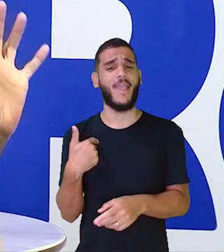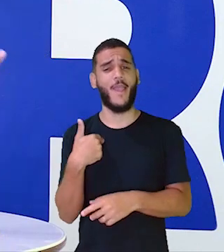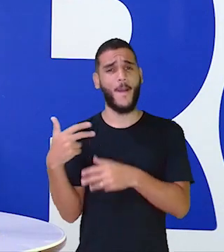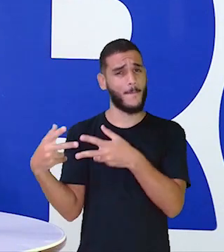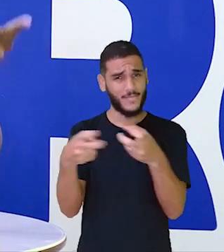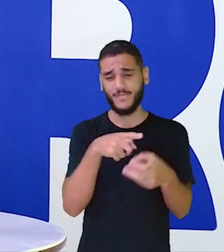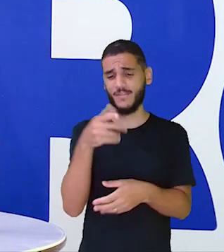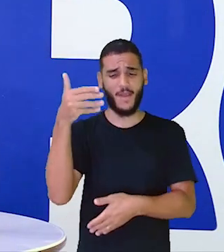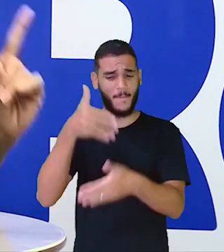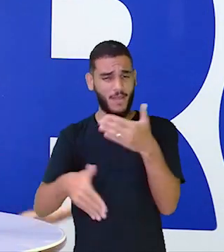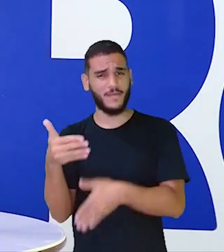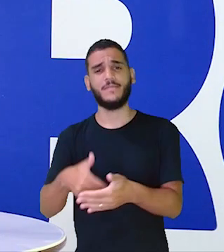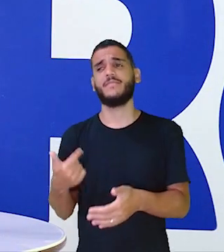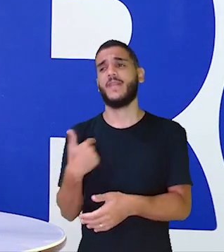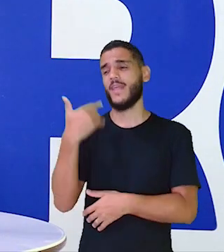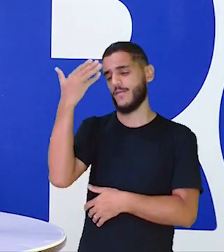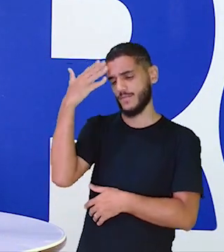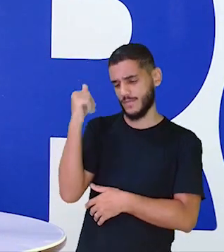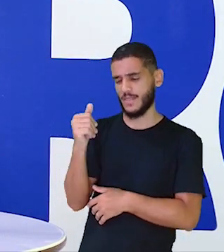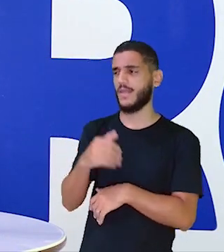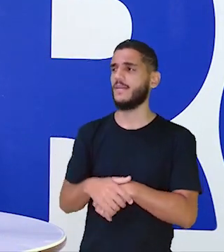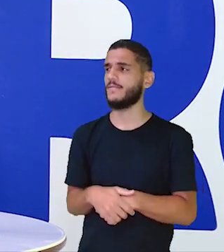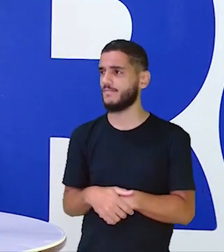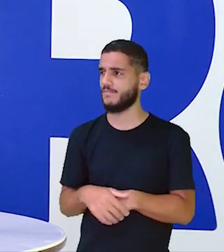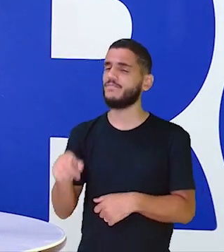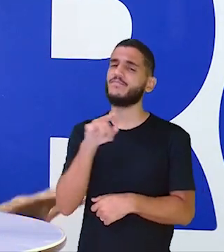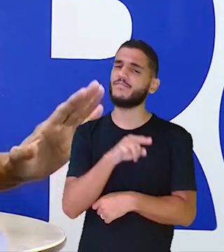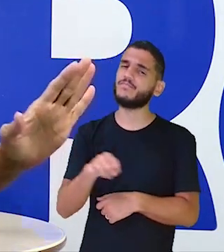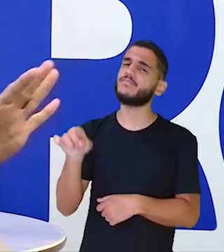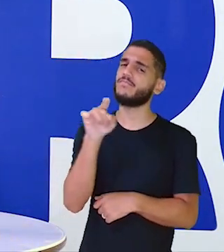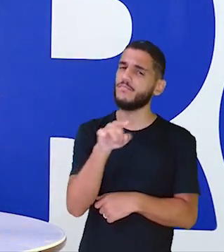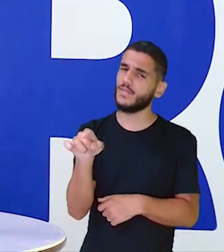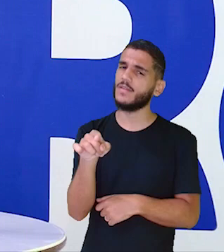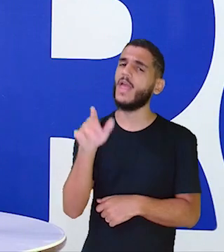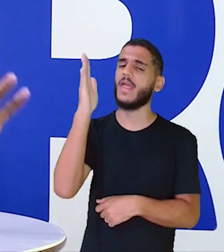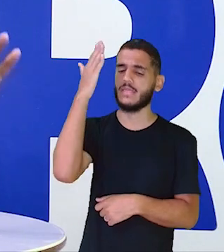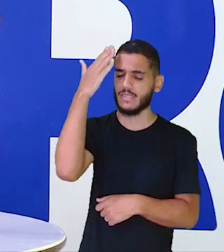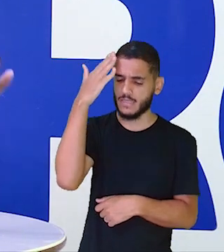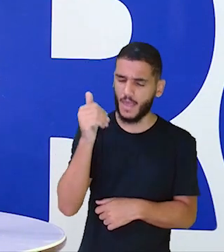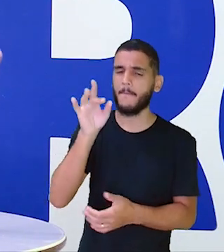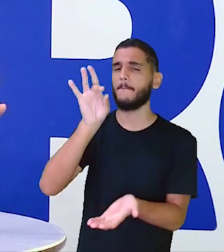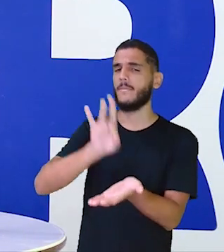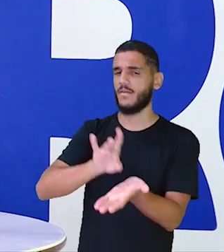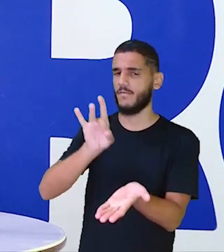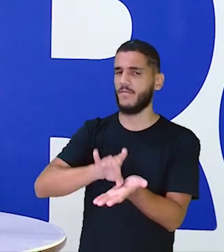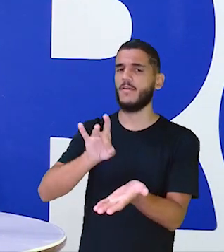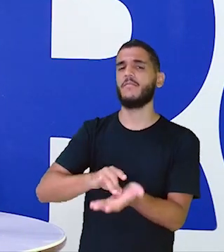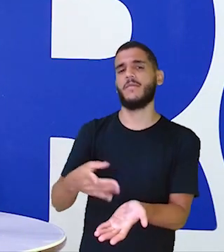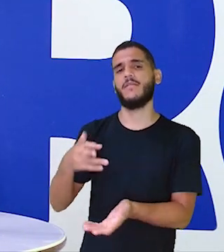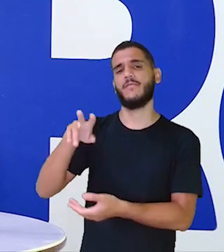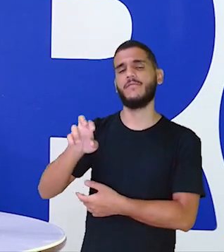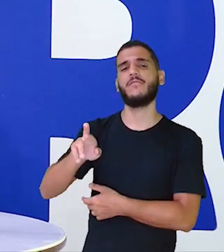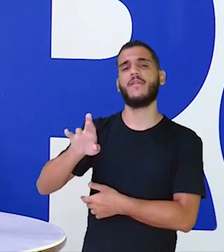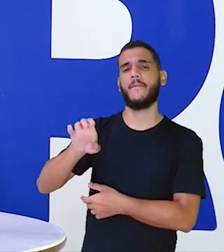aqui, ó, participando. Porque eu sei, né, que vocês sabem muita coisa sobre verbete, não é